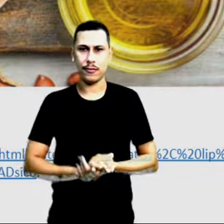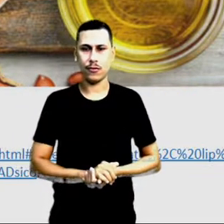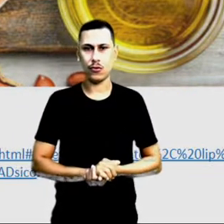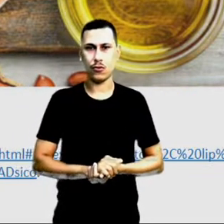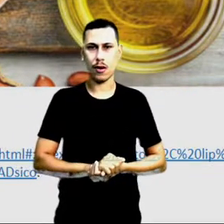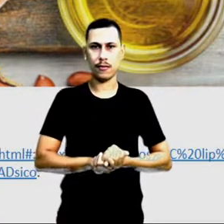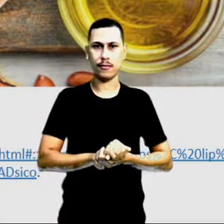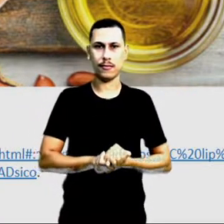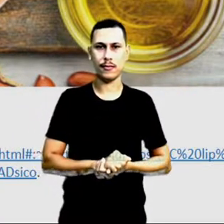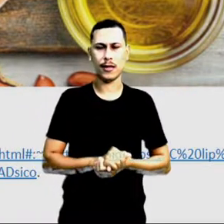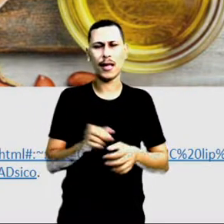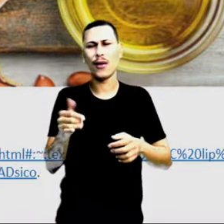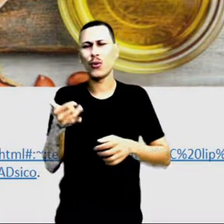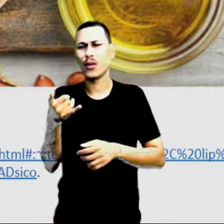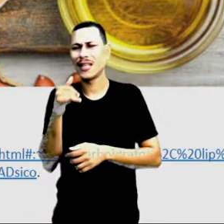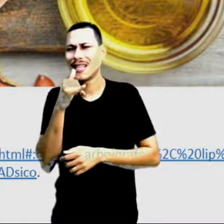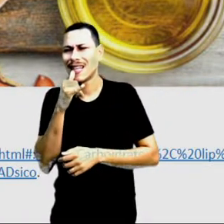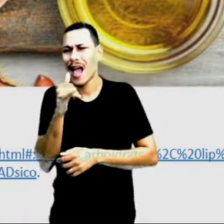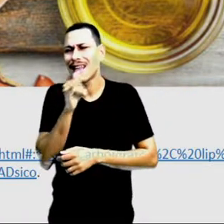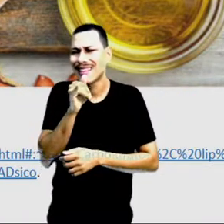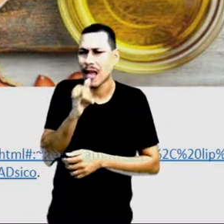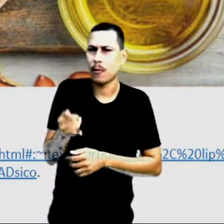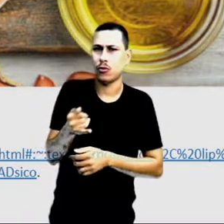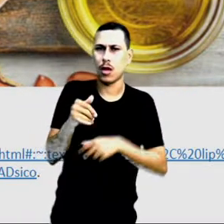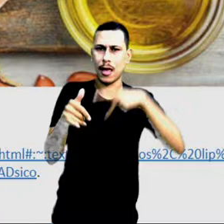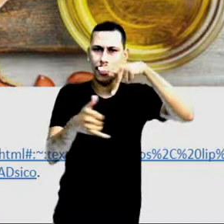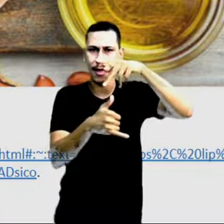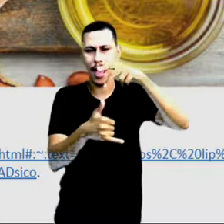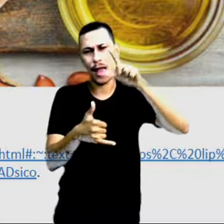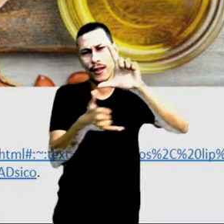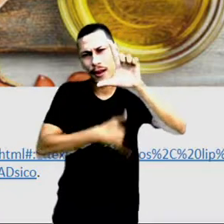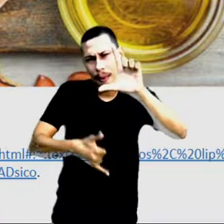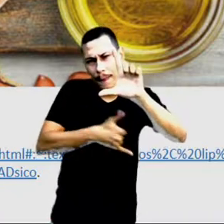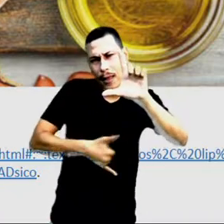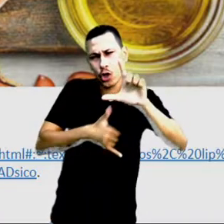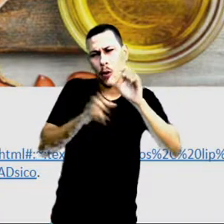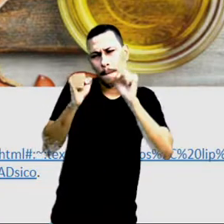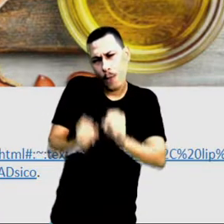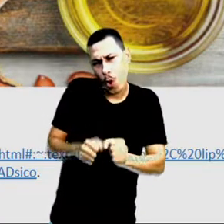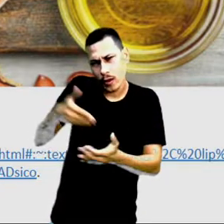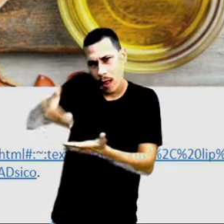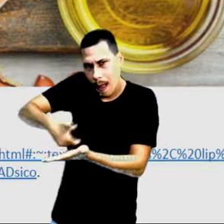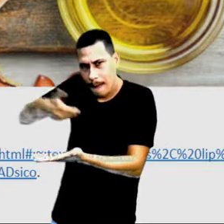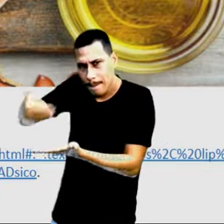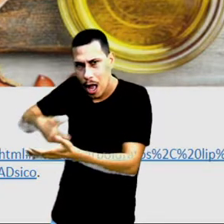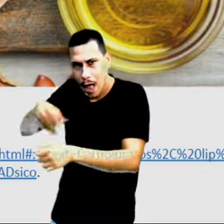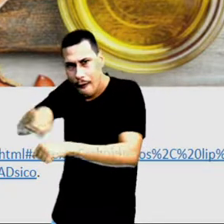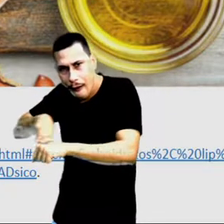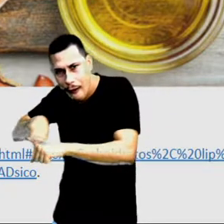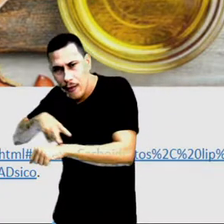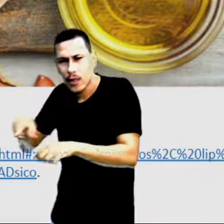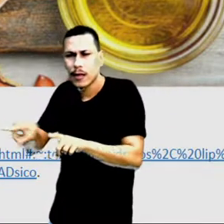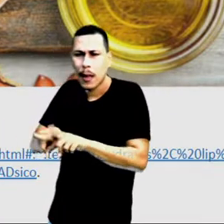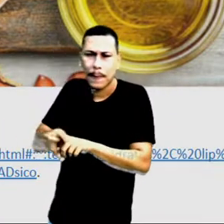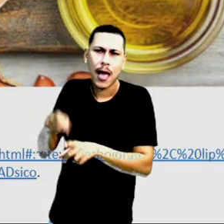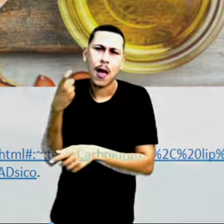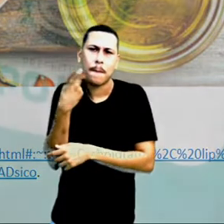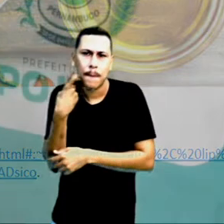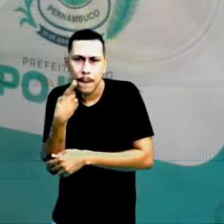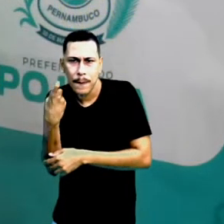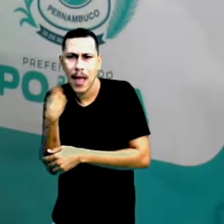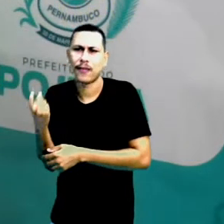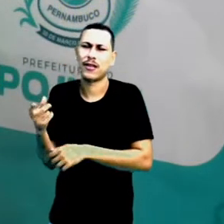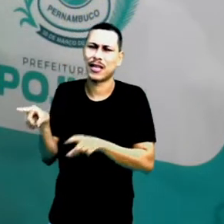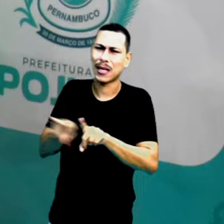exemplos de lipídios. A gente pode encontrar ele no abacate, a gente pode encontrar ele no peixe e salmão, em óleos